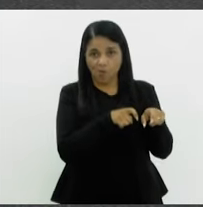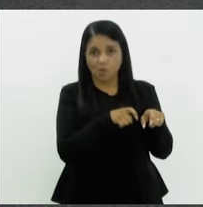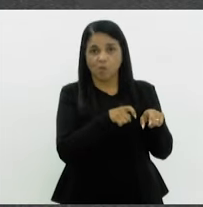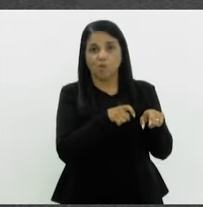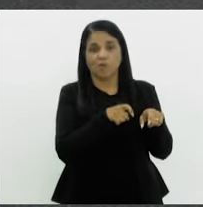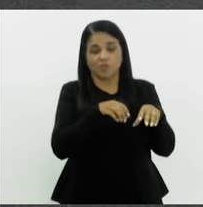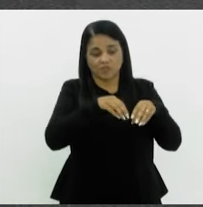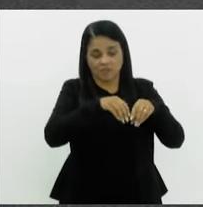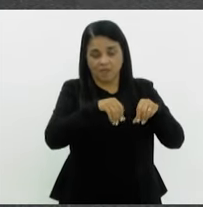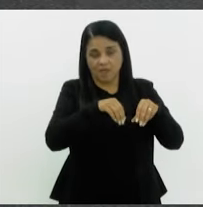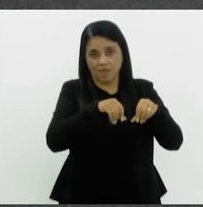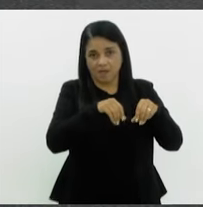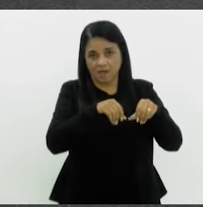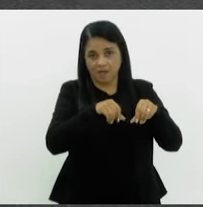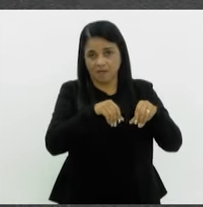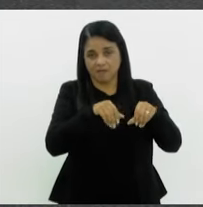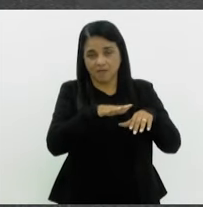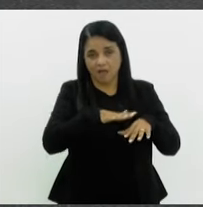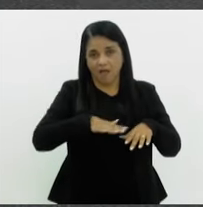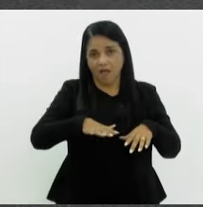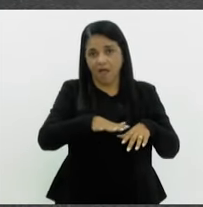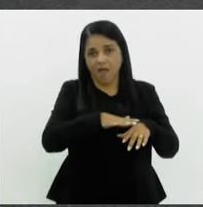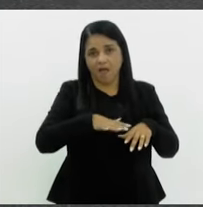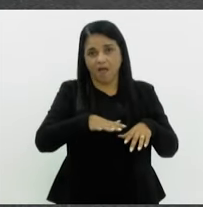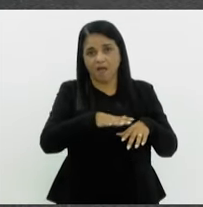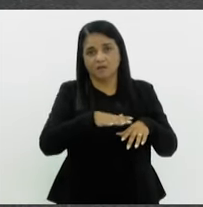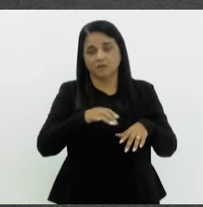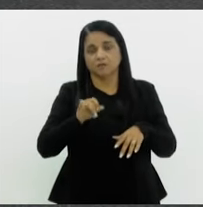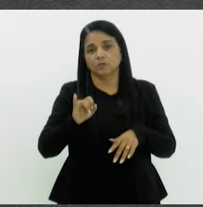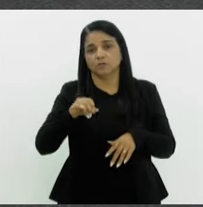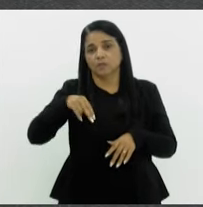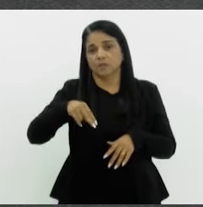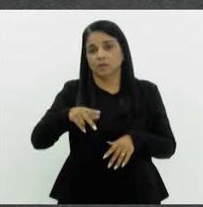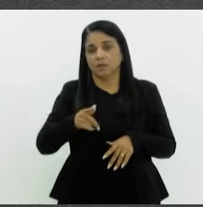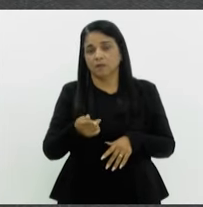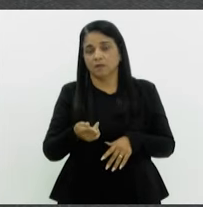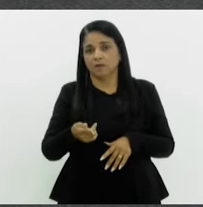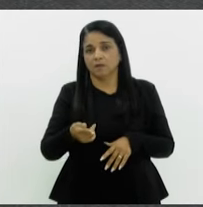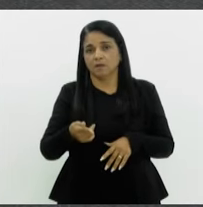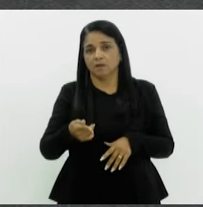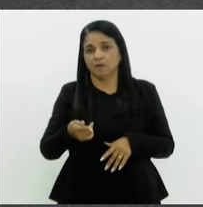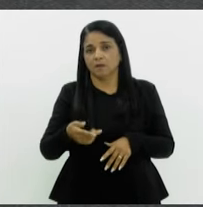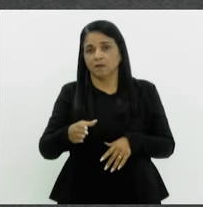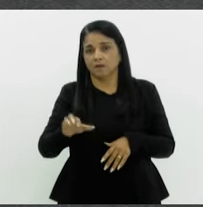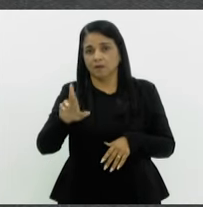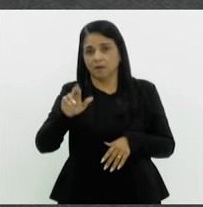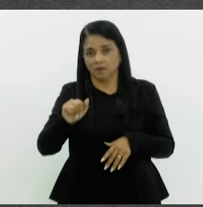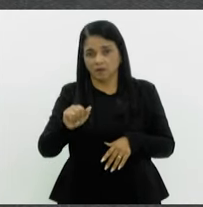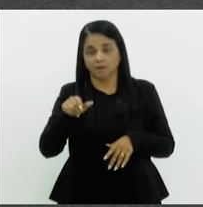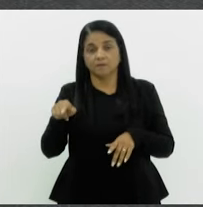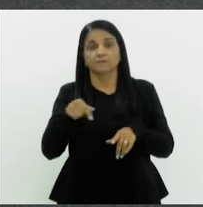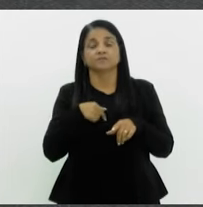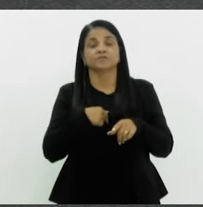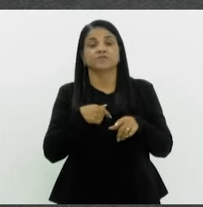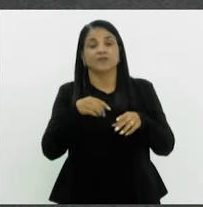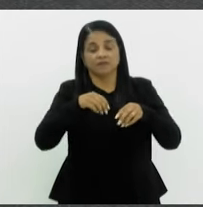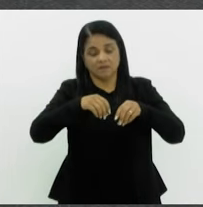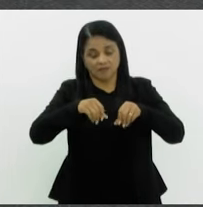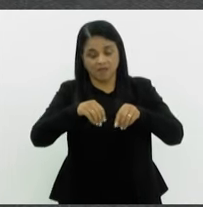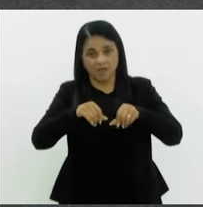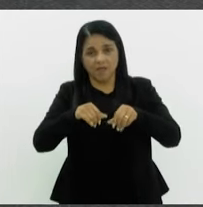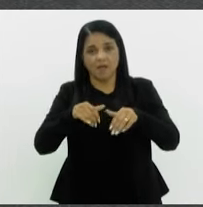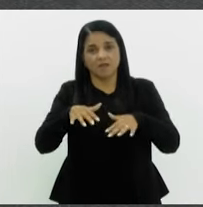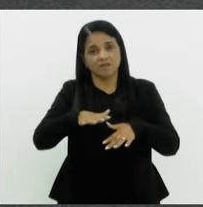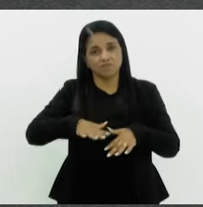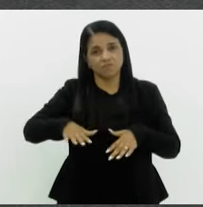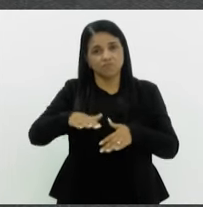de terras, de áreas sob domínio do INCRA, de terras em aquisição, áreas em processo